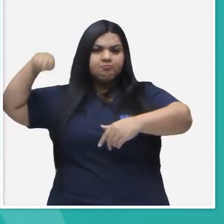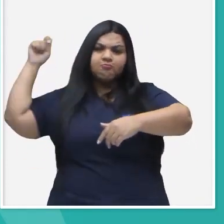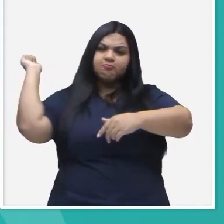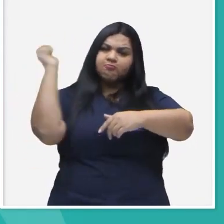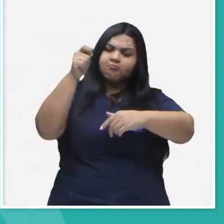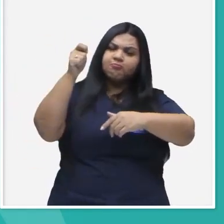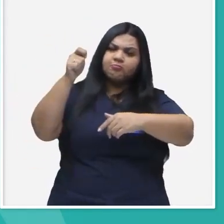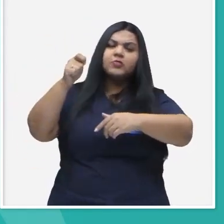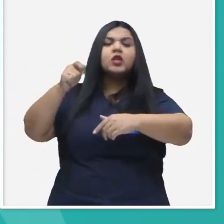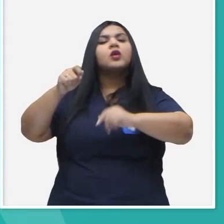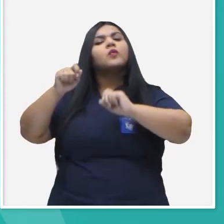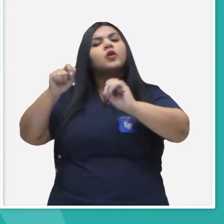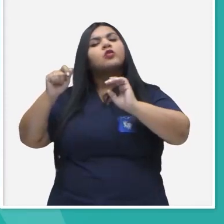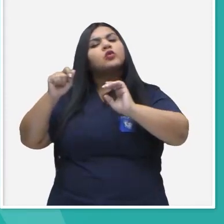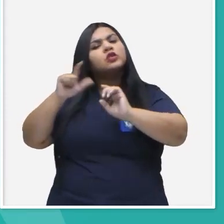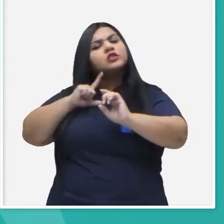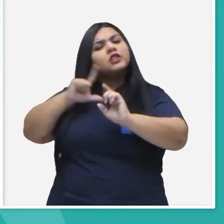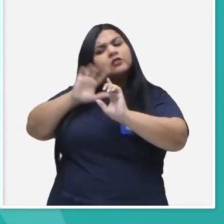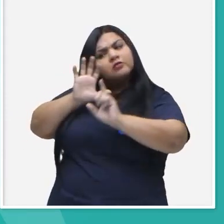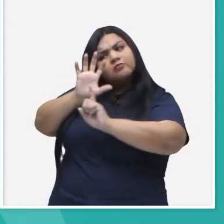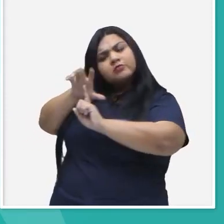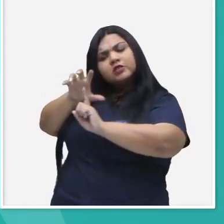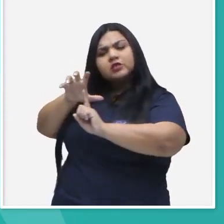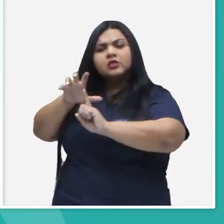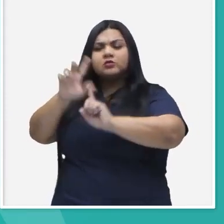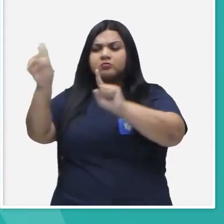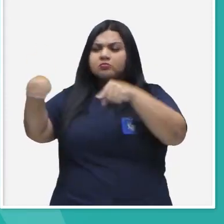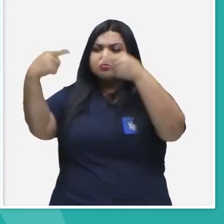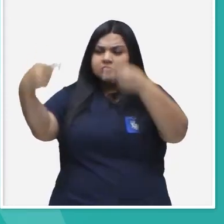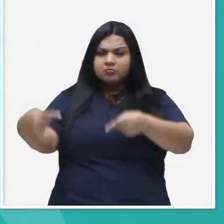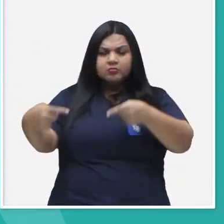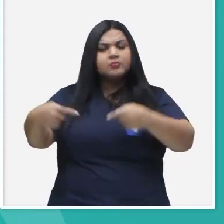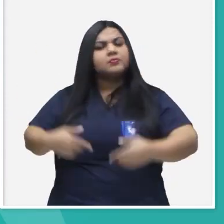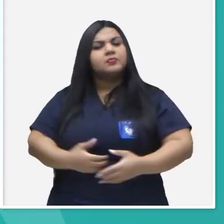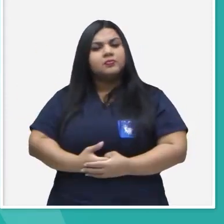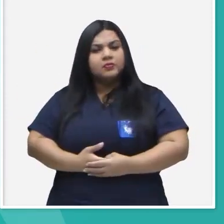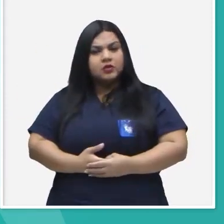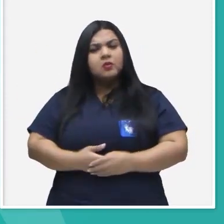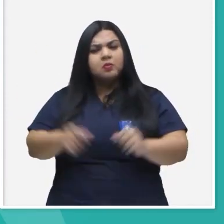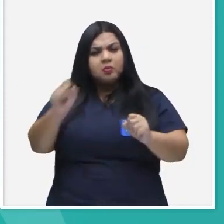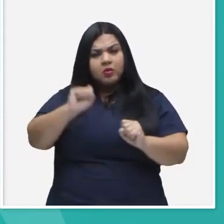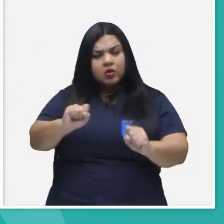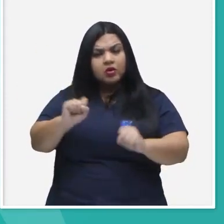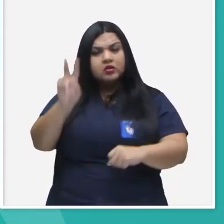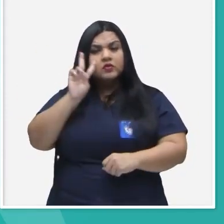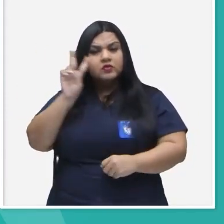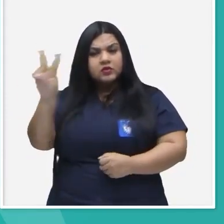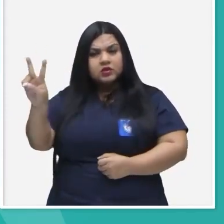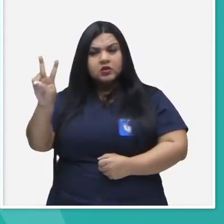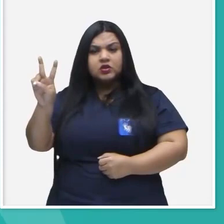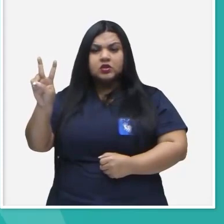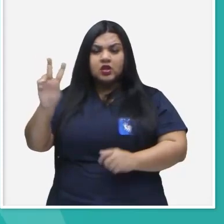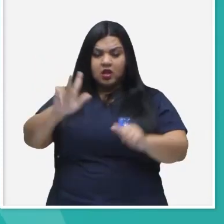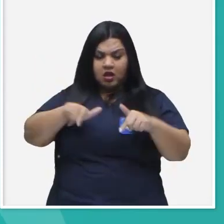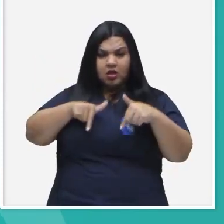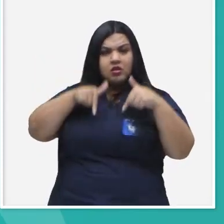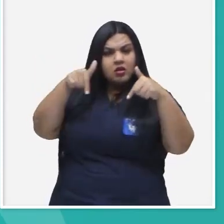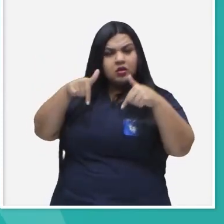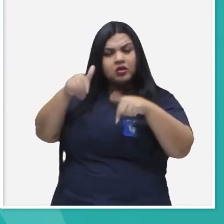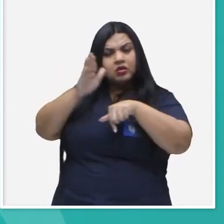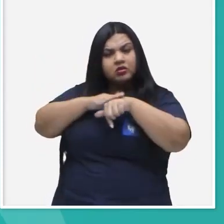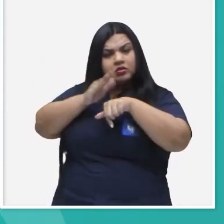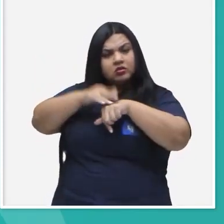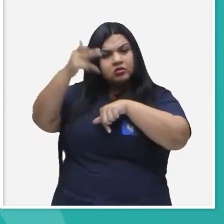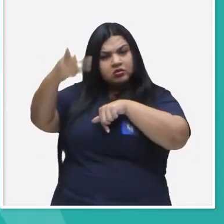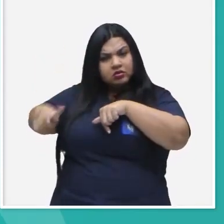interfiro efetivamente na ação do meu adversário, né? Vocês podem ver aí pelas ações que eles fazem, pelos